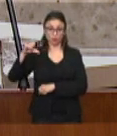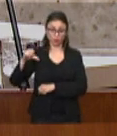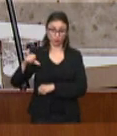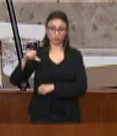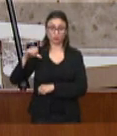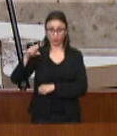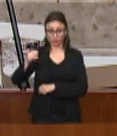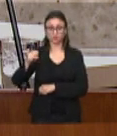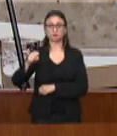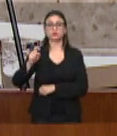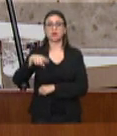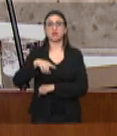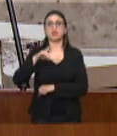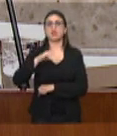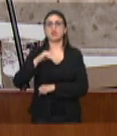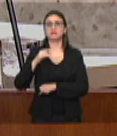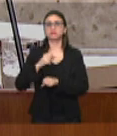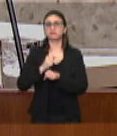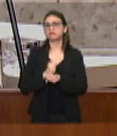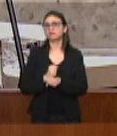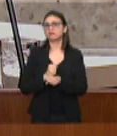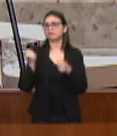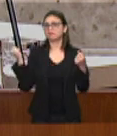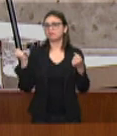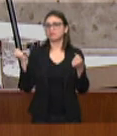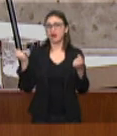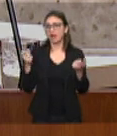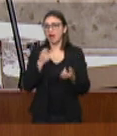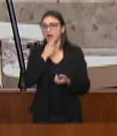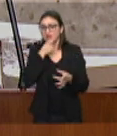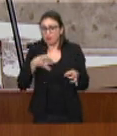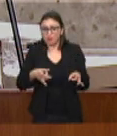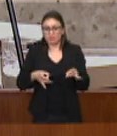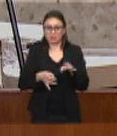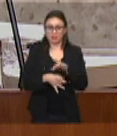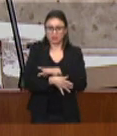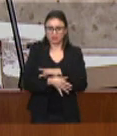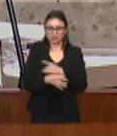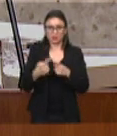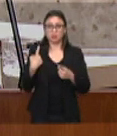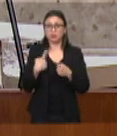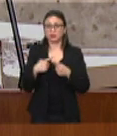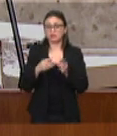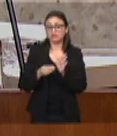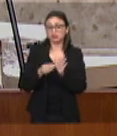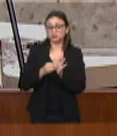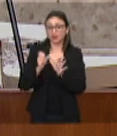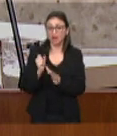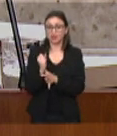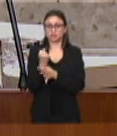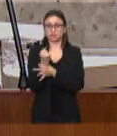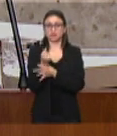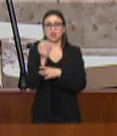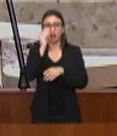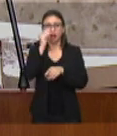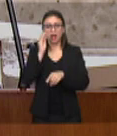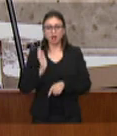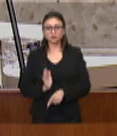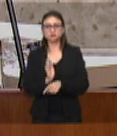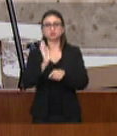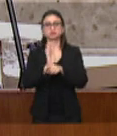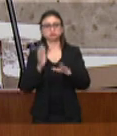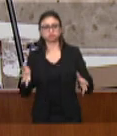1988, foi uma abolição incompleta, pois não garantiu assistência ou